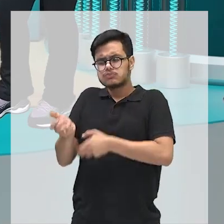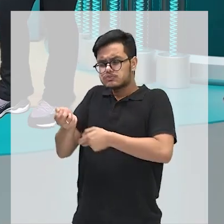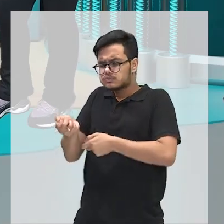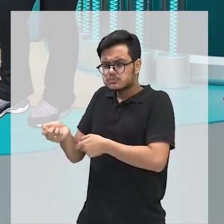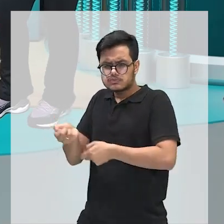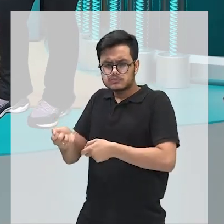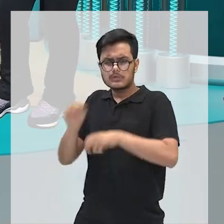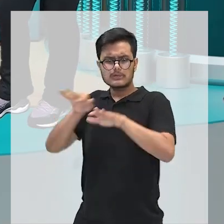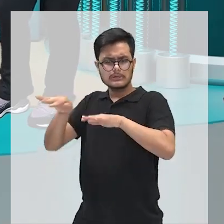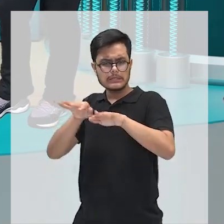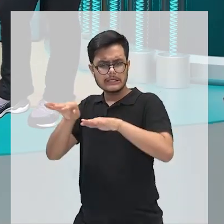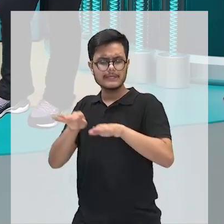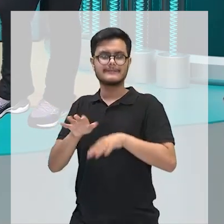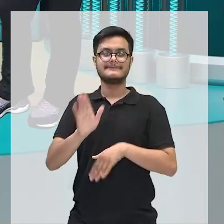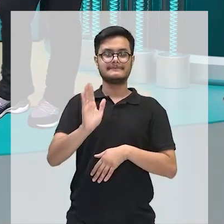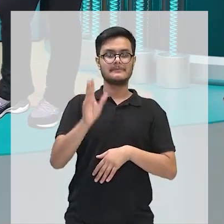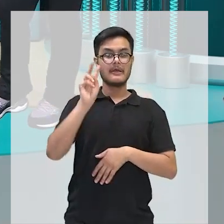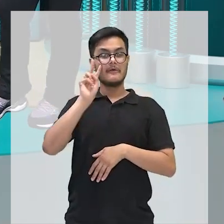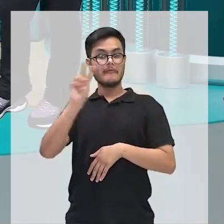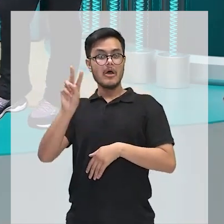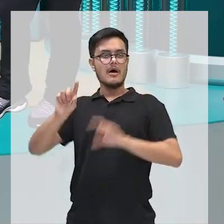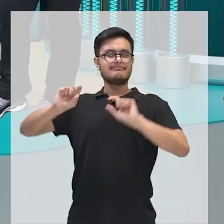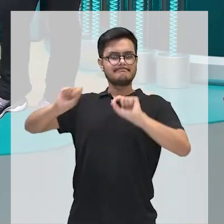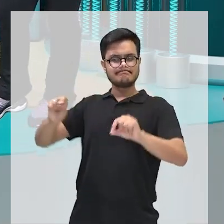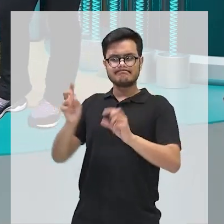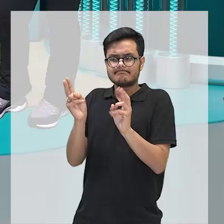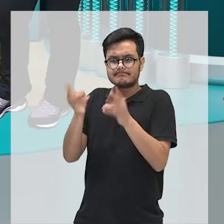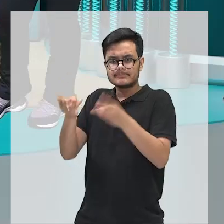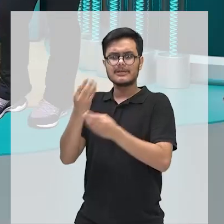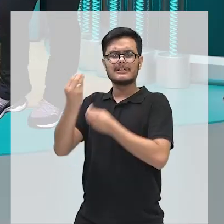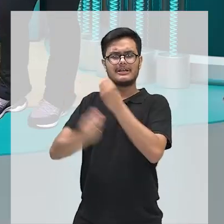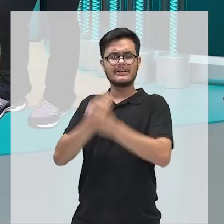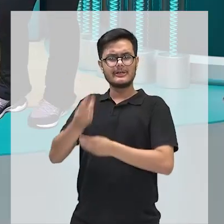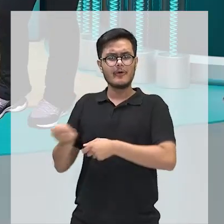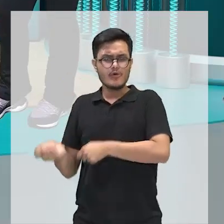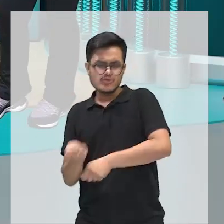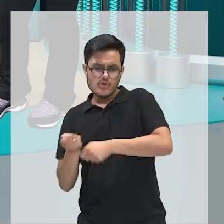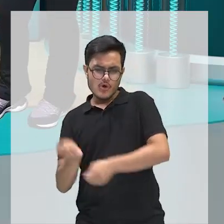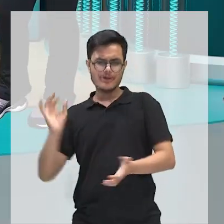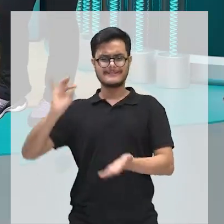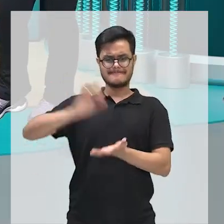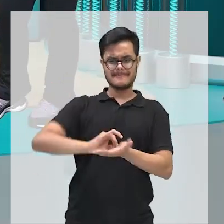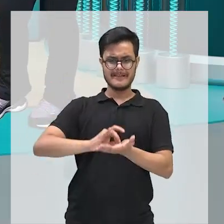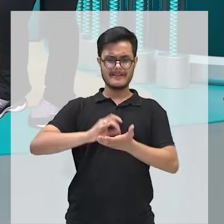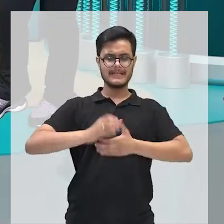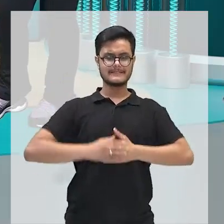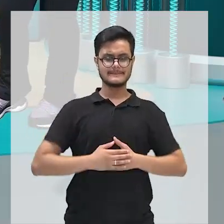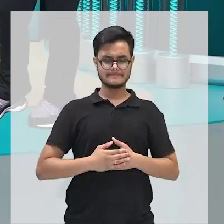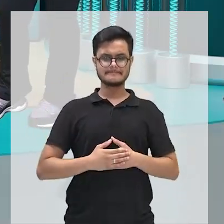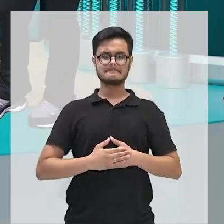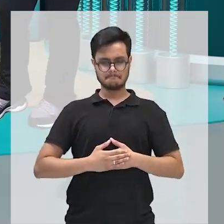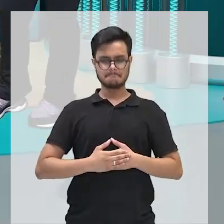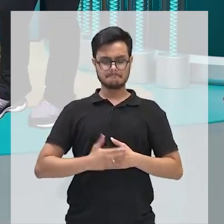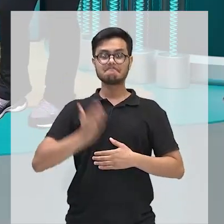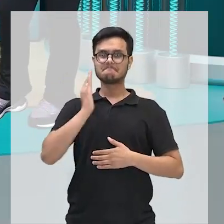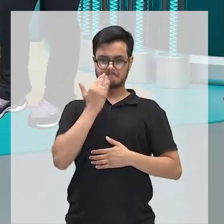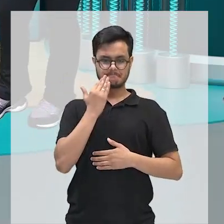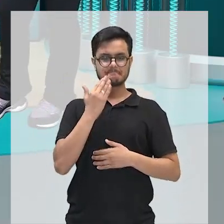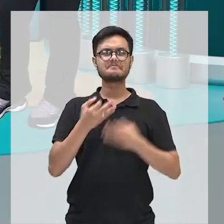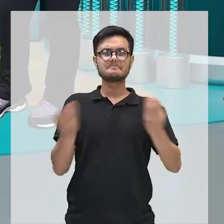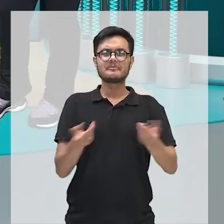até o desarme, eu quero que vocês visualizem um jogo de hóquei na grama para vocês entenderem um pouco qual